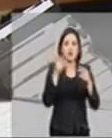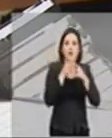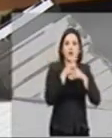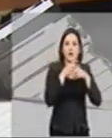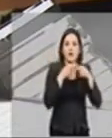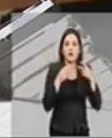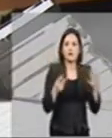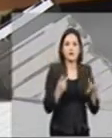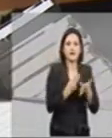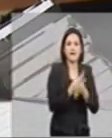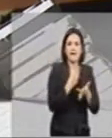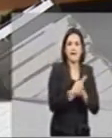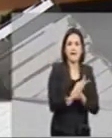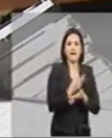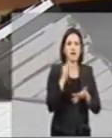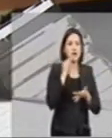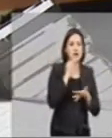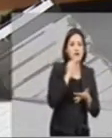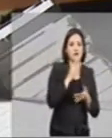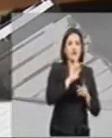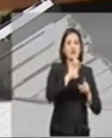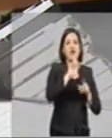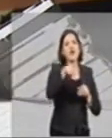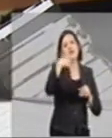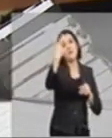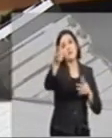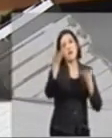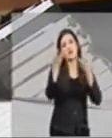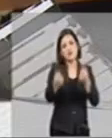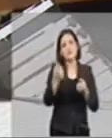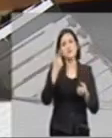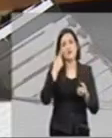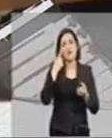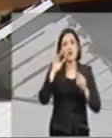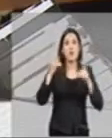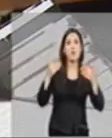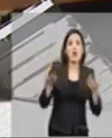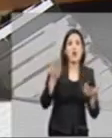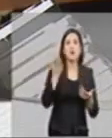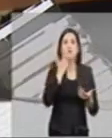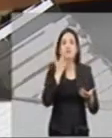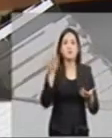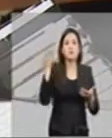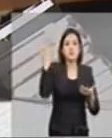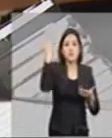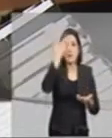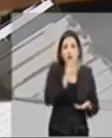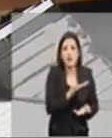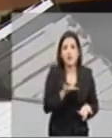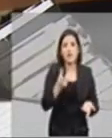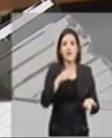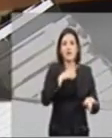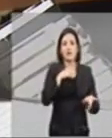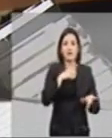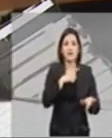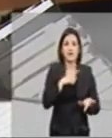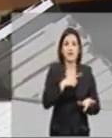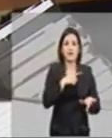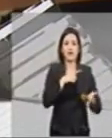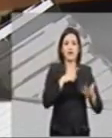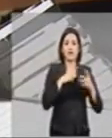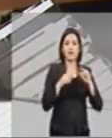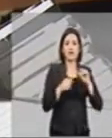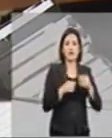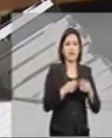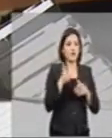para depois vamos ver qual é aquela prova que extrapolou a competência do Supremo ou não. Quer dizer,